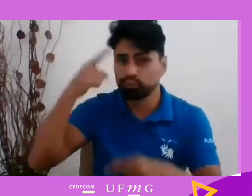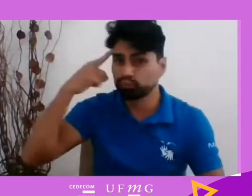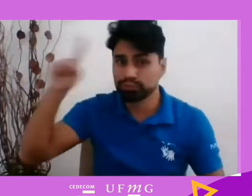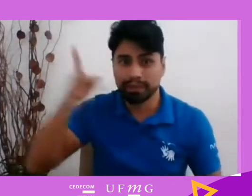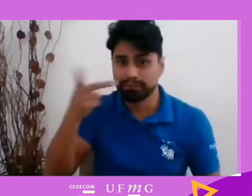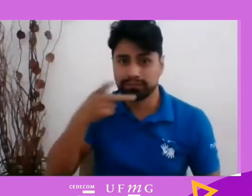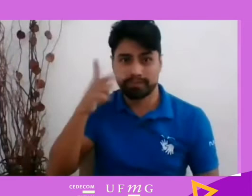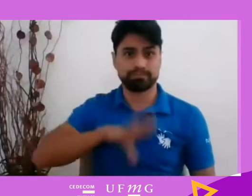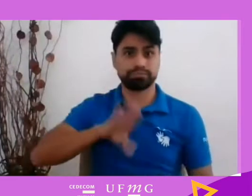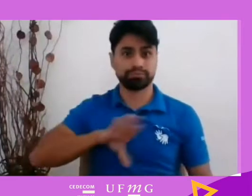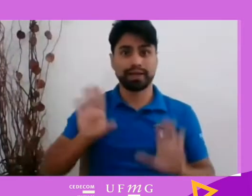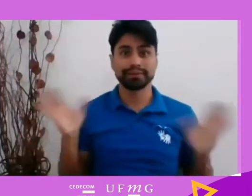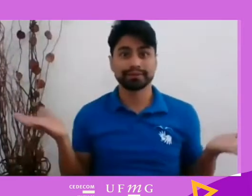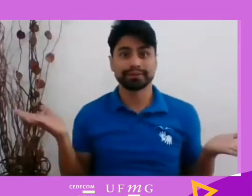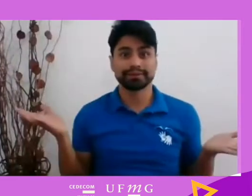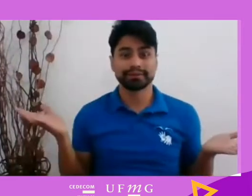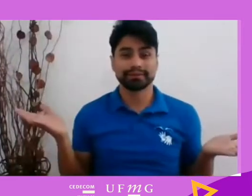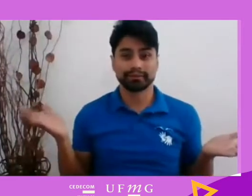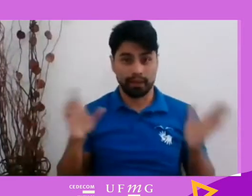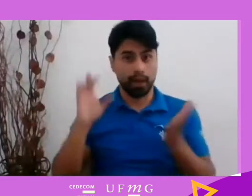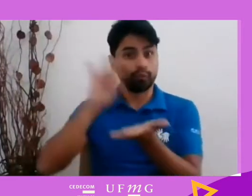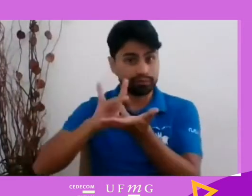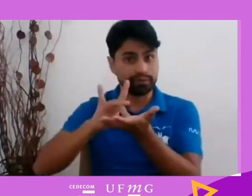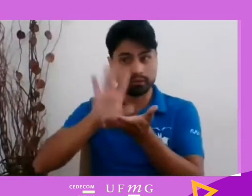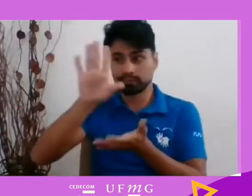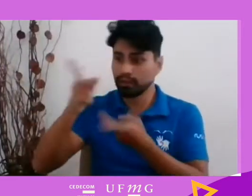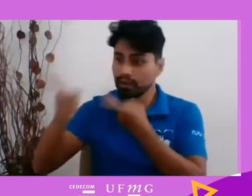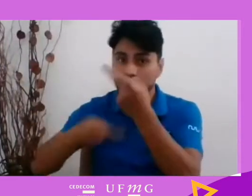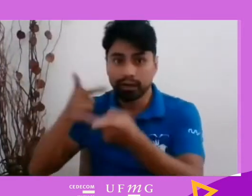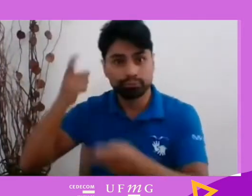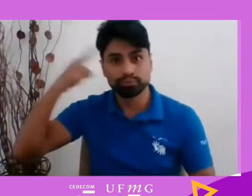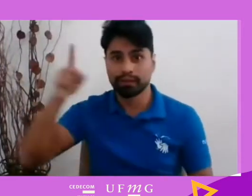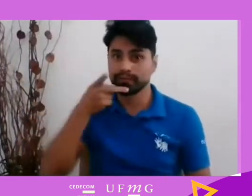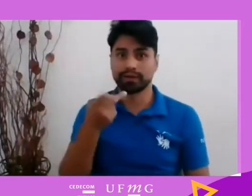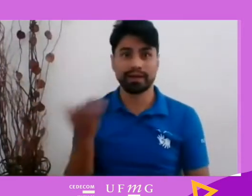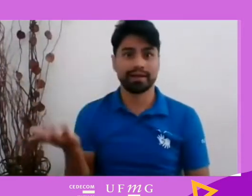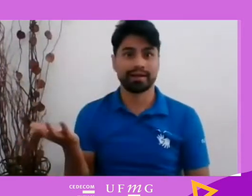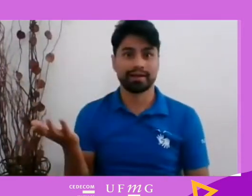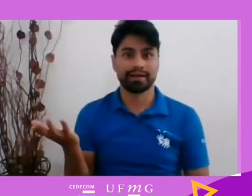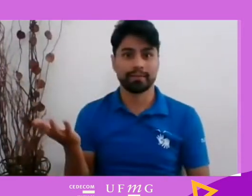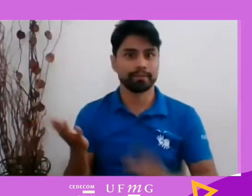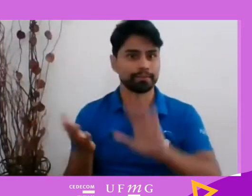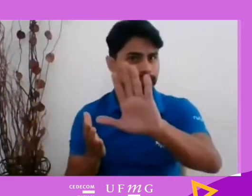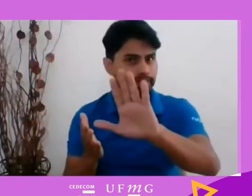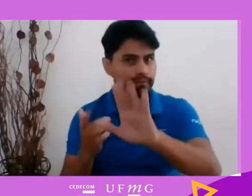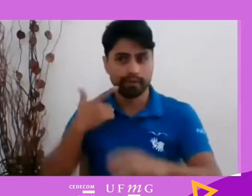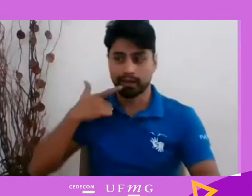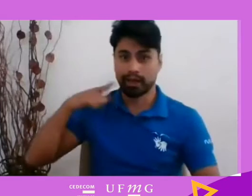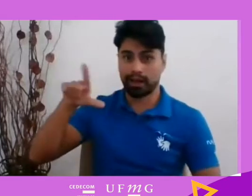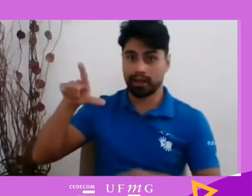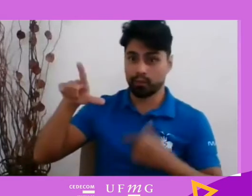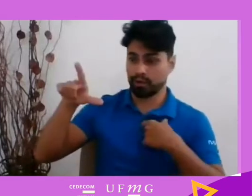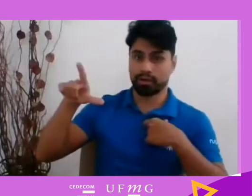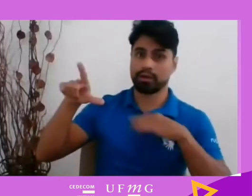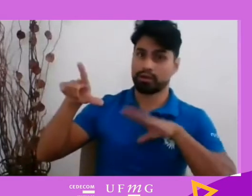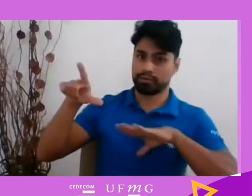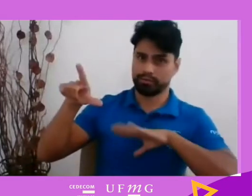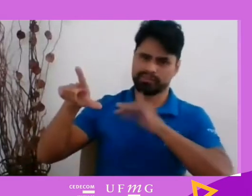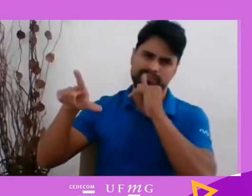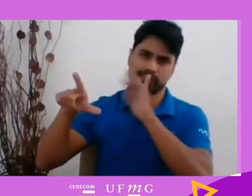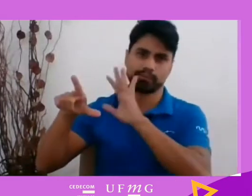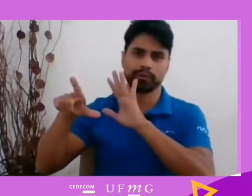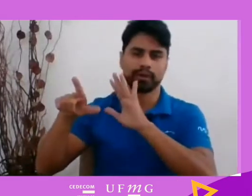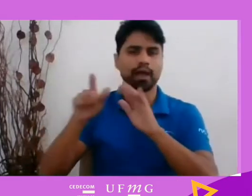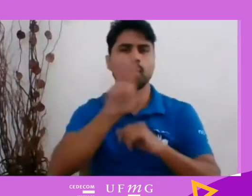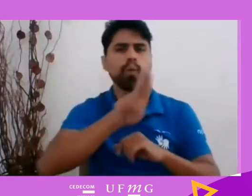vão se associando às mediações midiáticas e tecnológicas e podem, dependendo de uma certa estratégia de